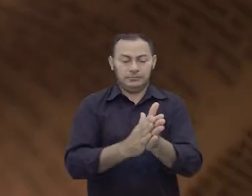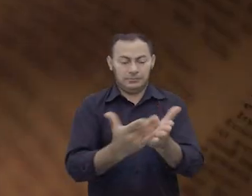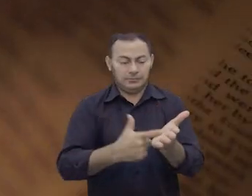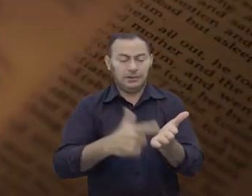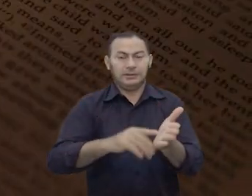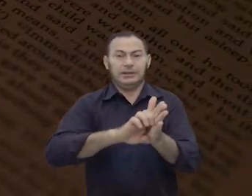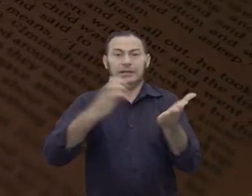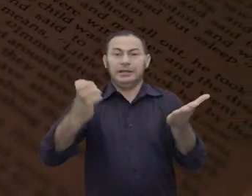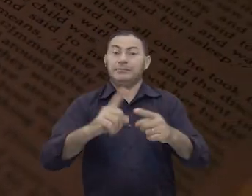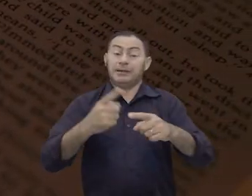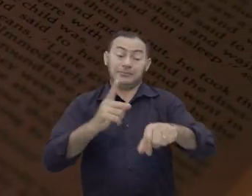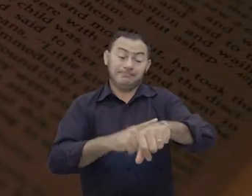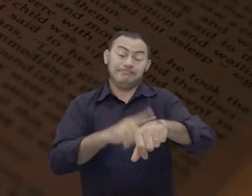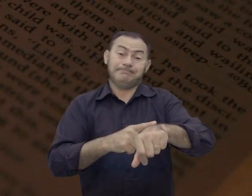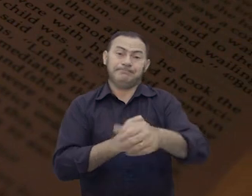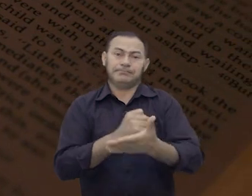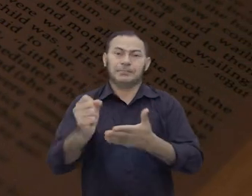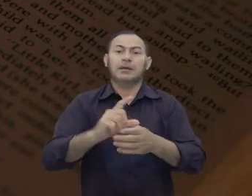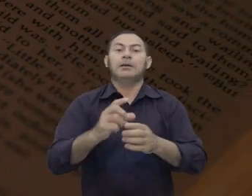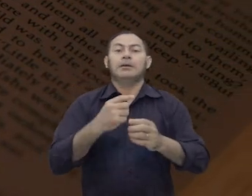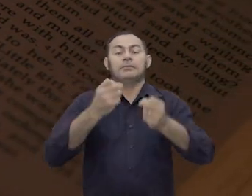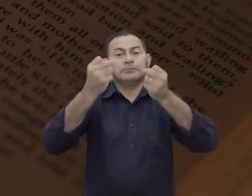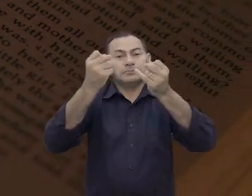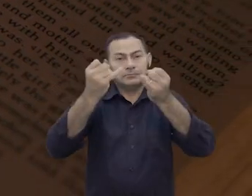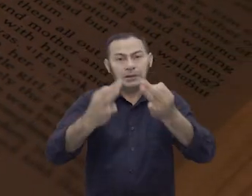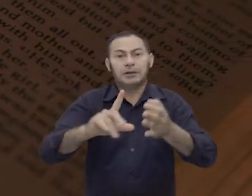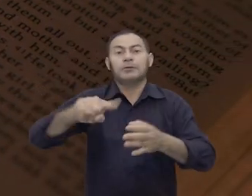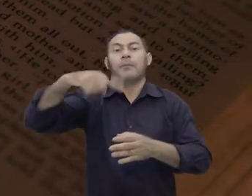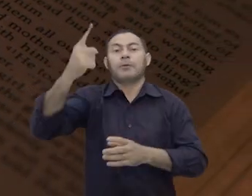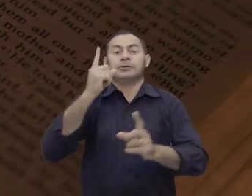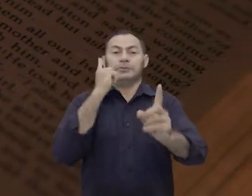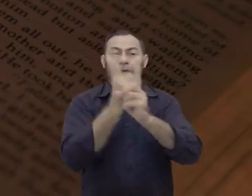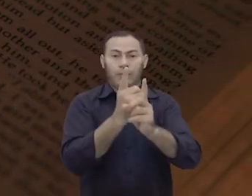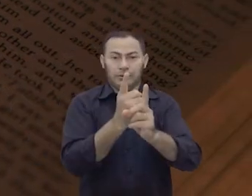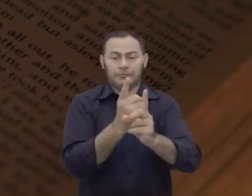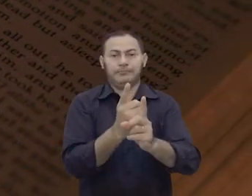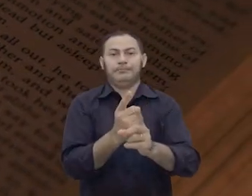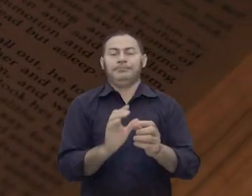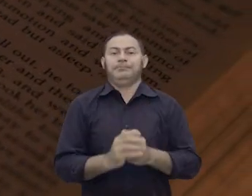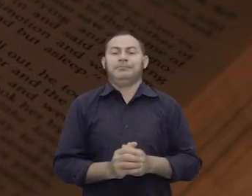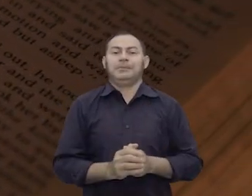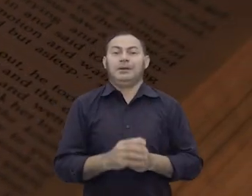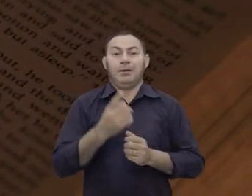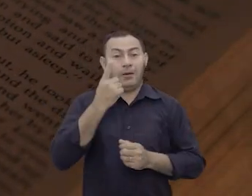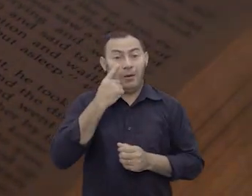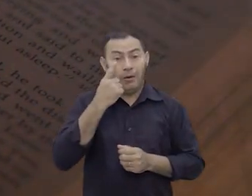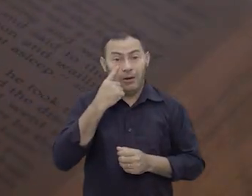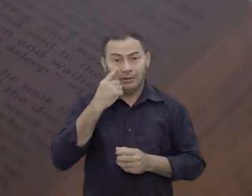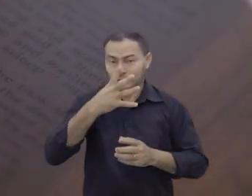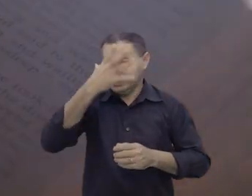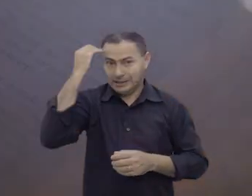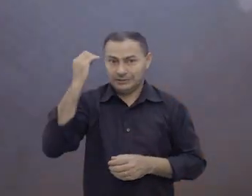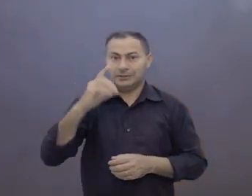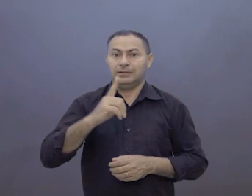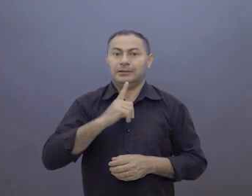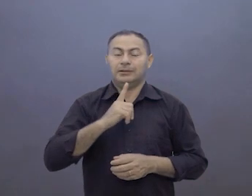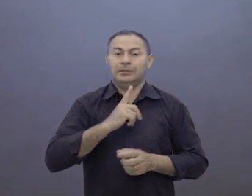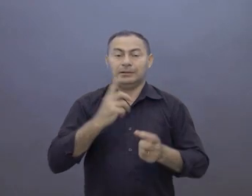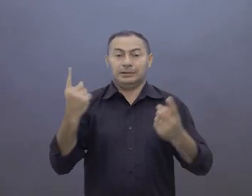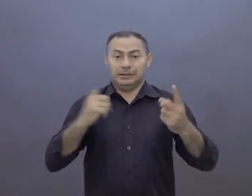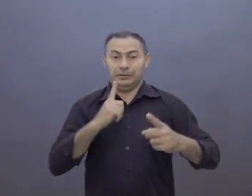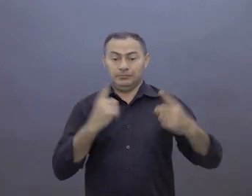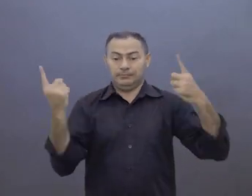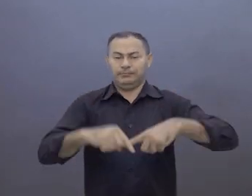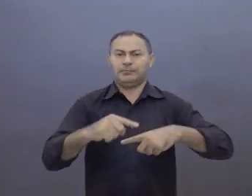Esdras. Infelizmente agora não temos mais tempo, mas vou abordá-los no nosso próximo encontro. Olha, não esqueça, hein?